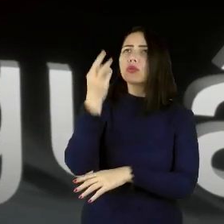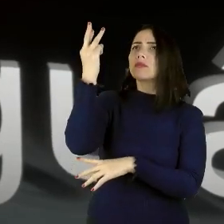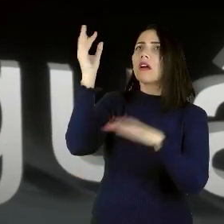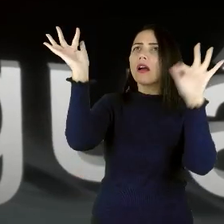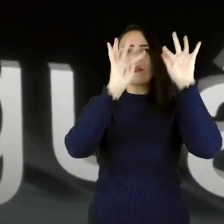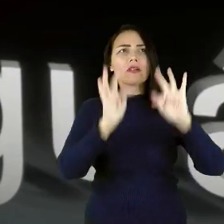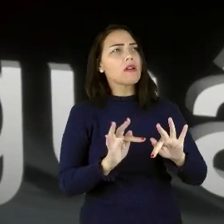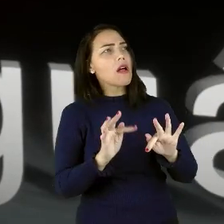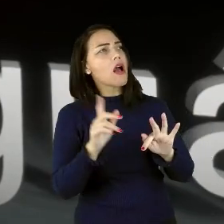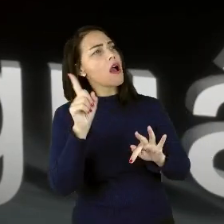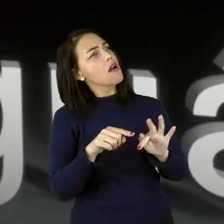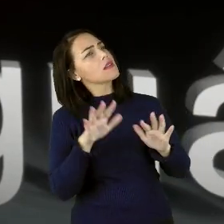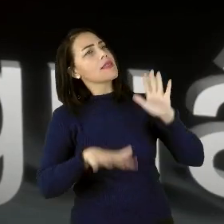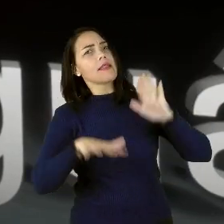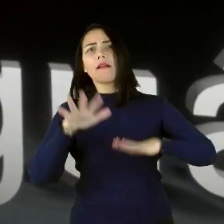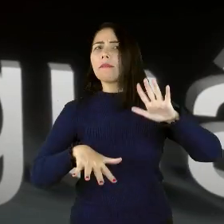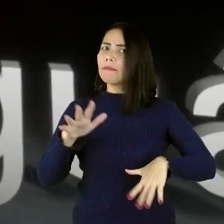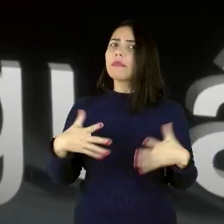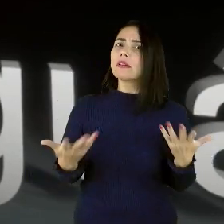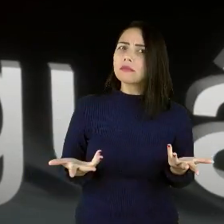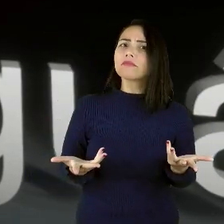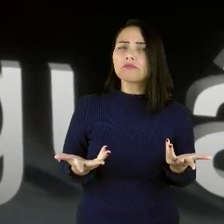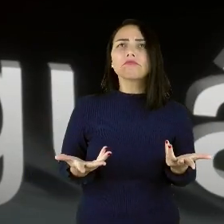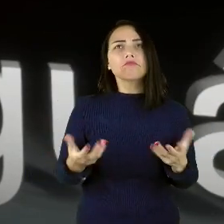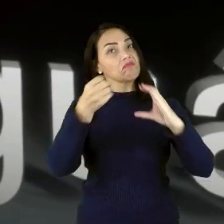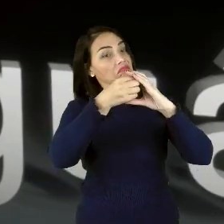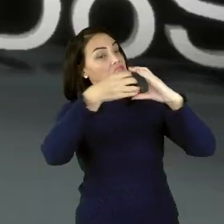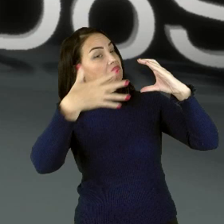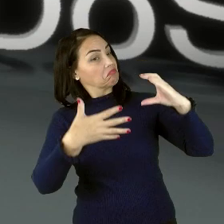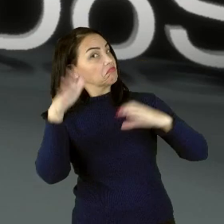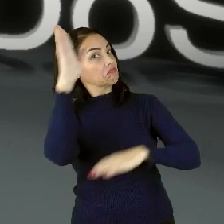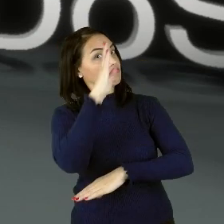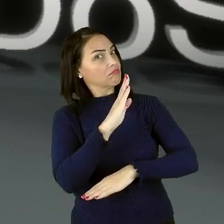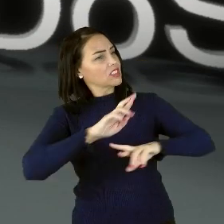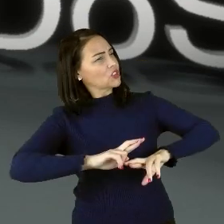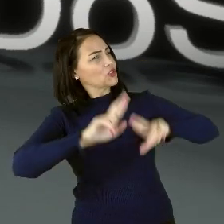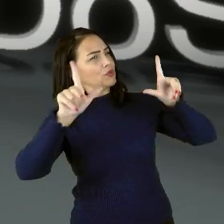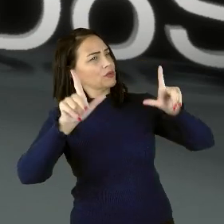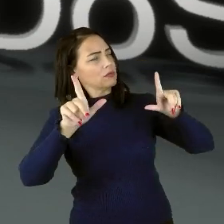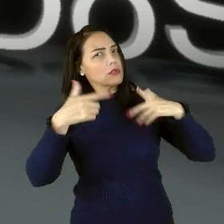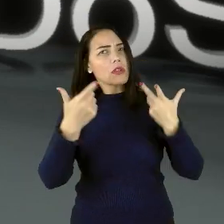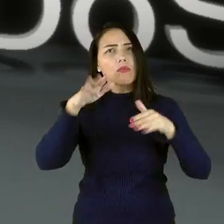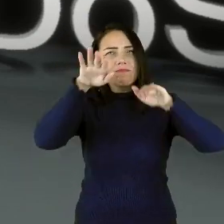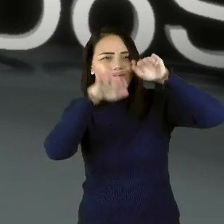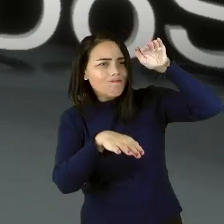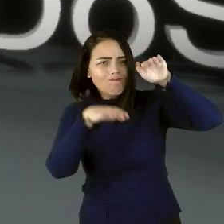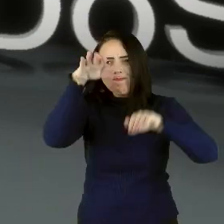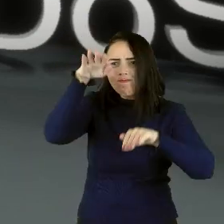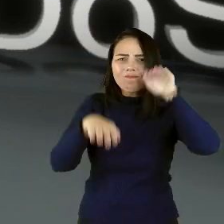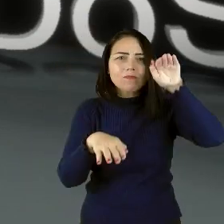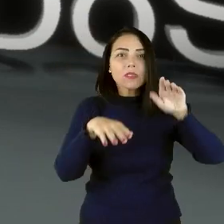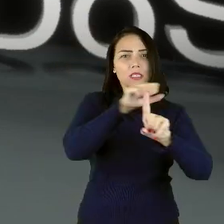pode ser algo muito relativo. Algo característico em nacionalidades desiguais. Quanto mais desigual